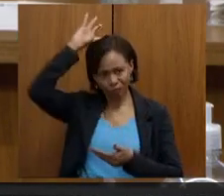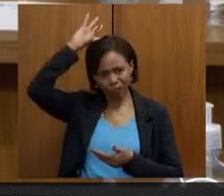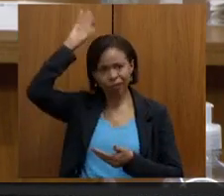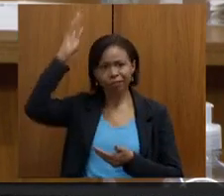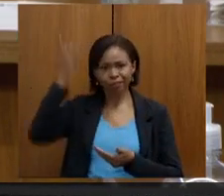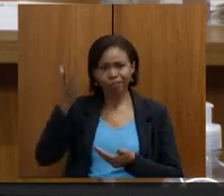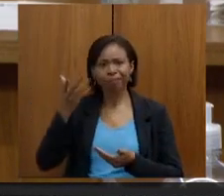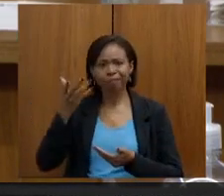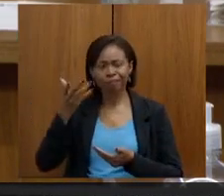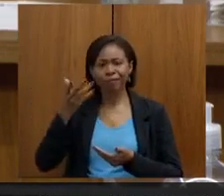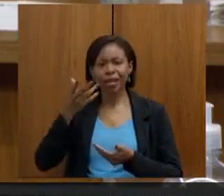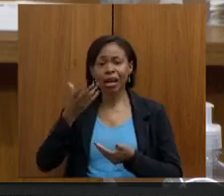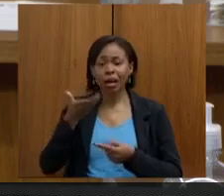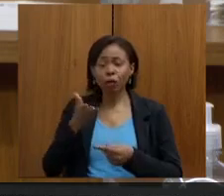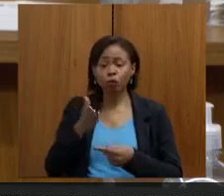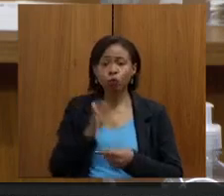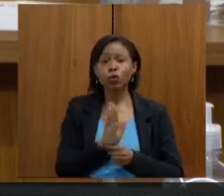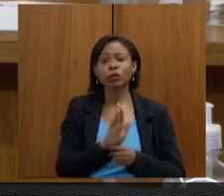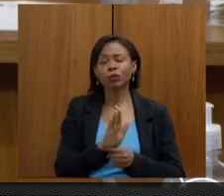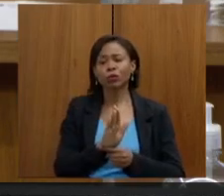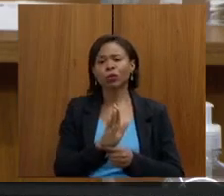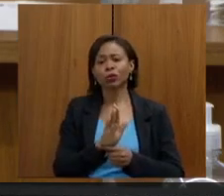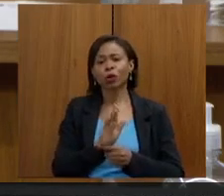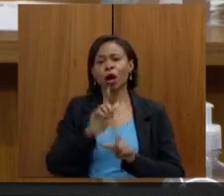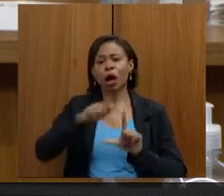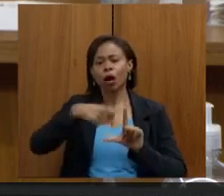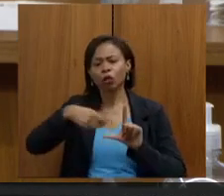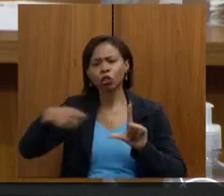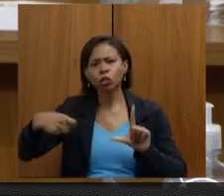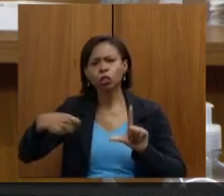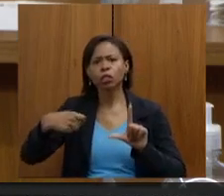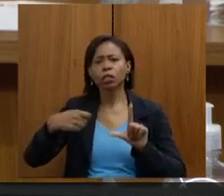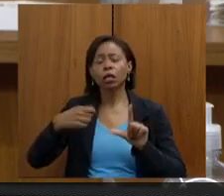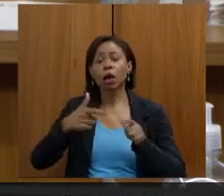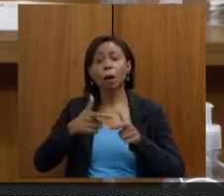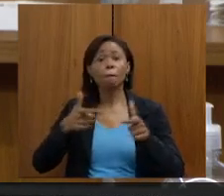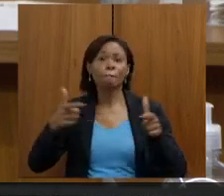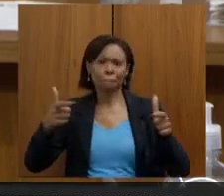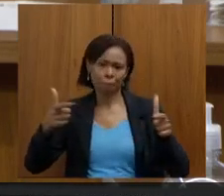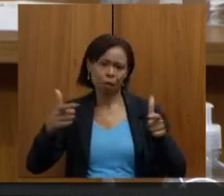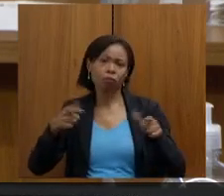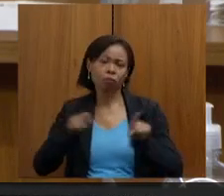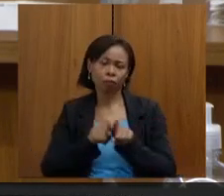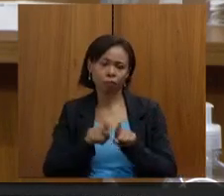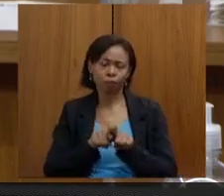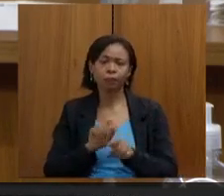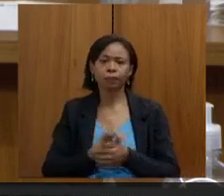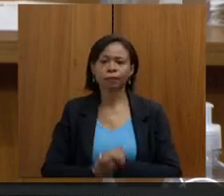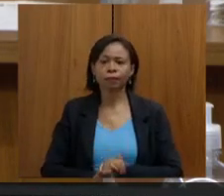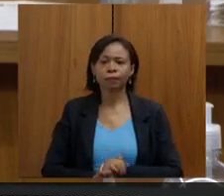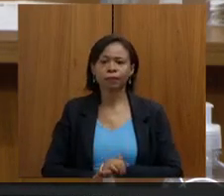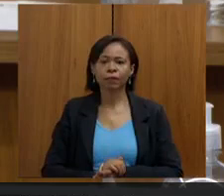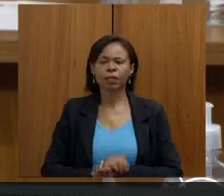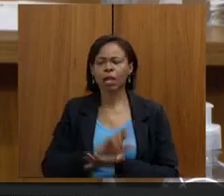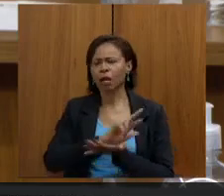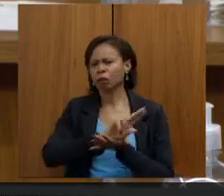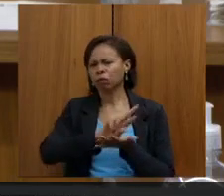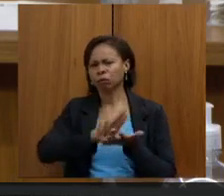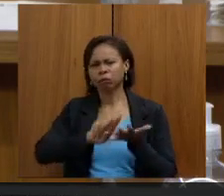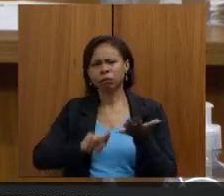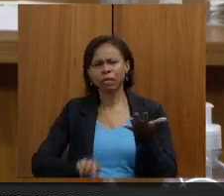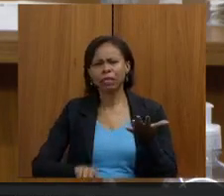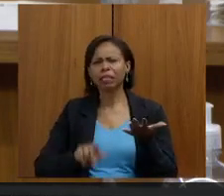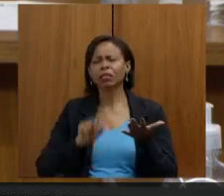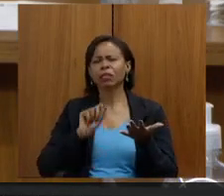né recompondo a logística ou ampliando esta logística temos aí também os diversos